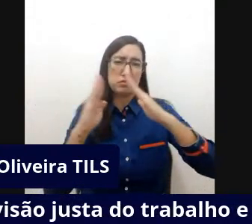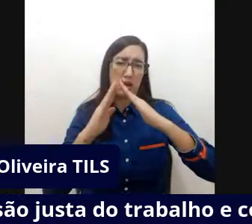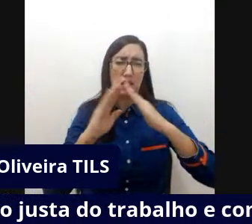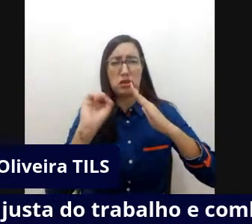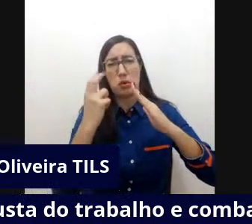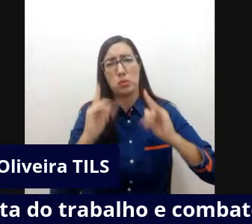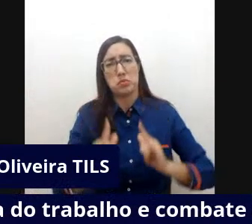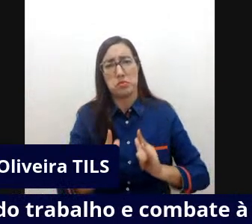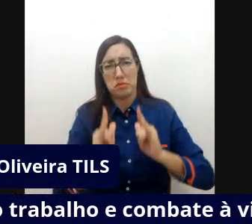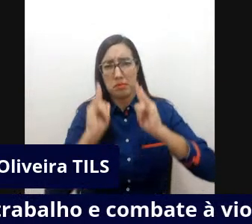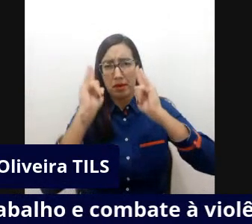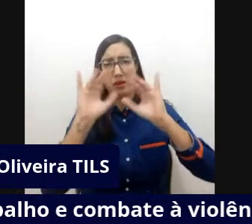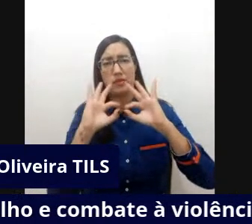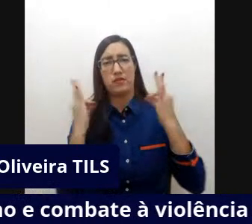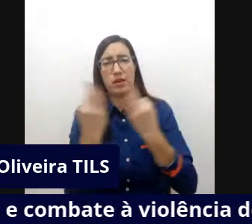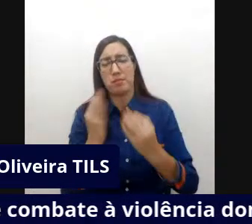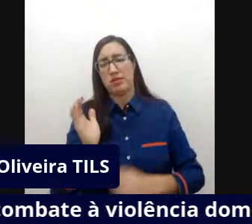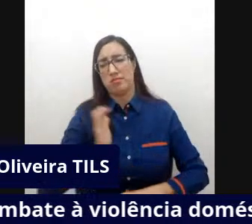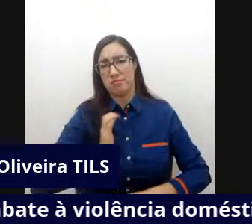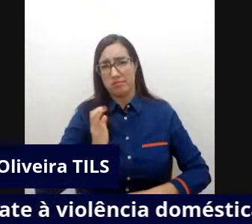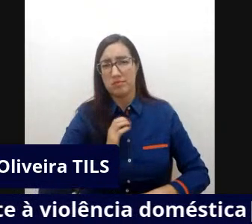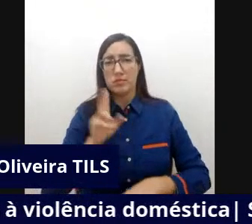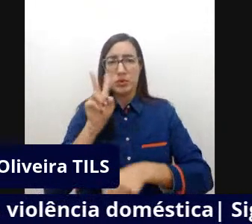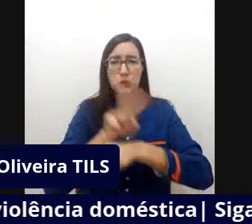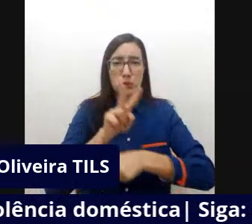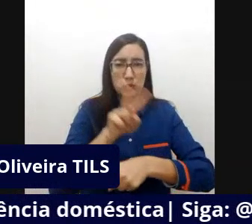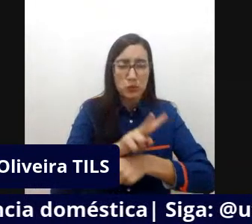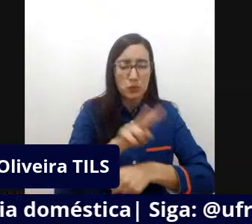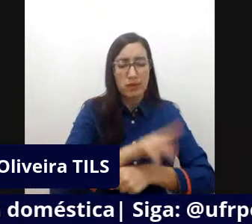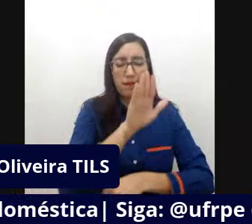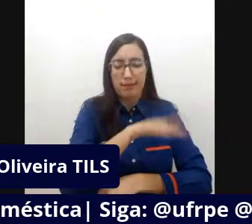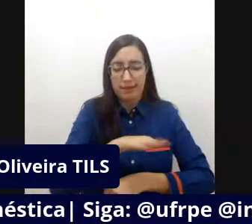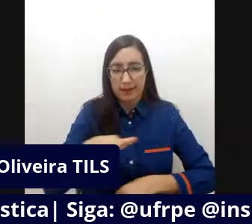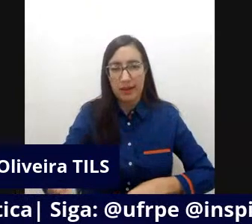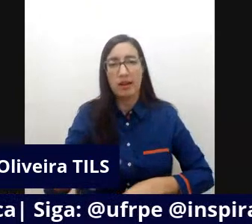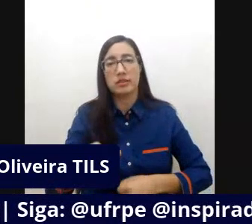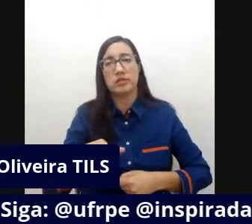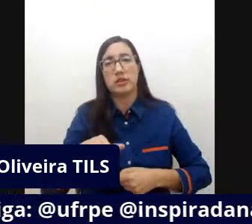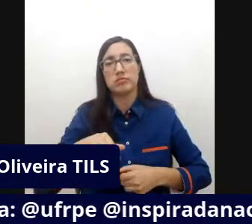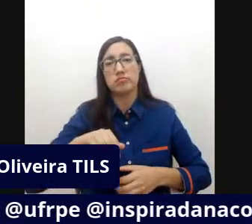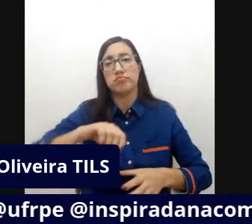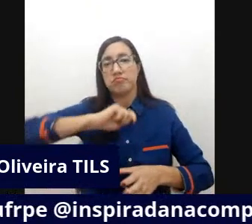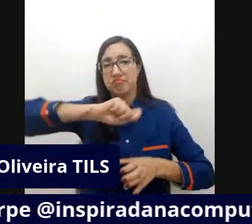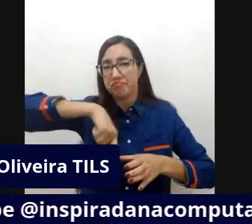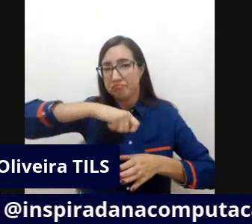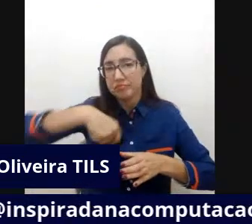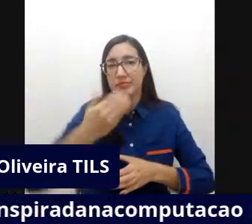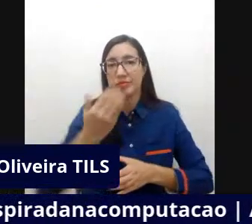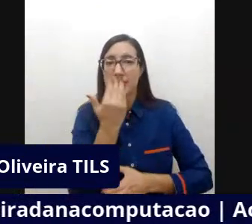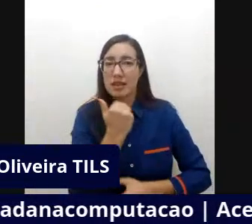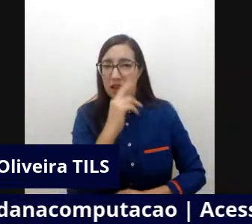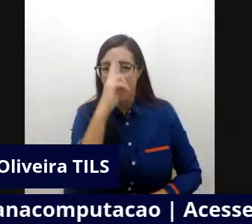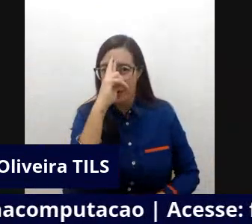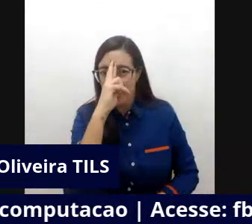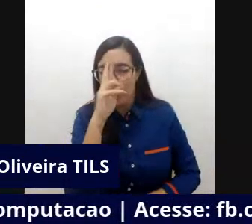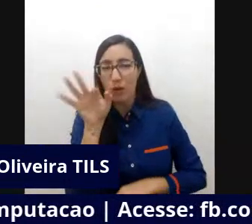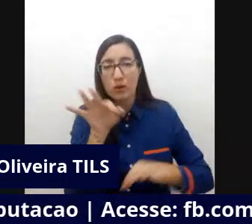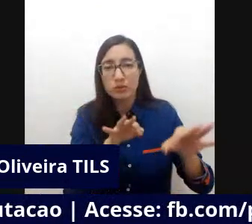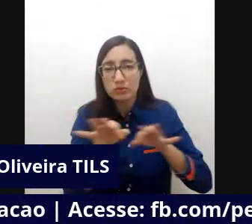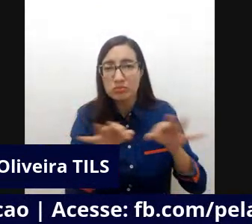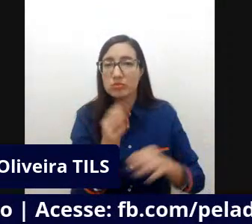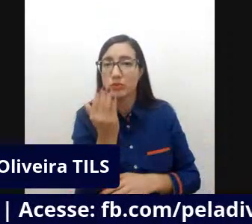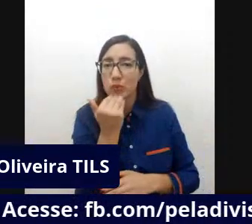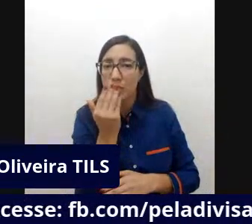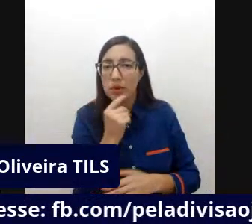onde tem criança, cuidar da casa, cuidar do almoço, enfim, organizar toda a casa onde trabalha e quando